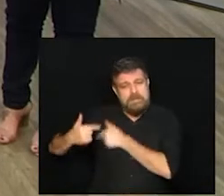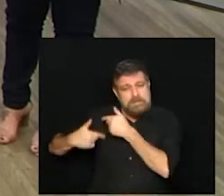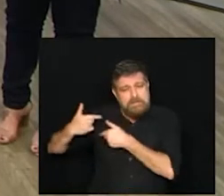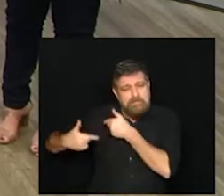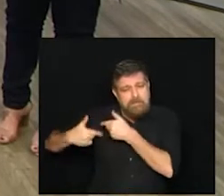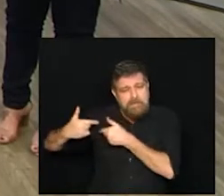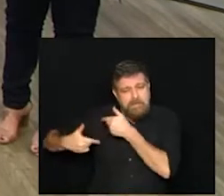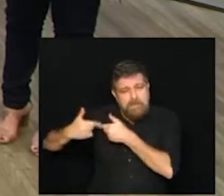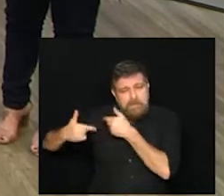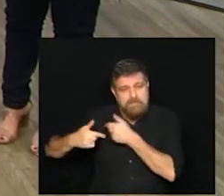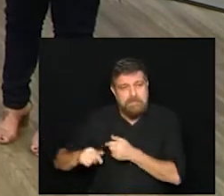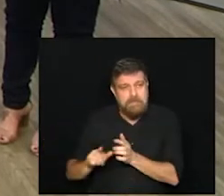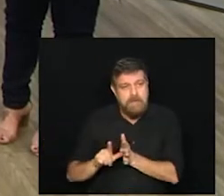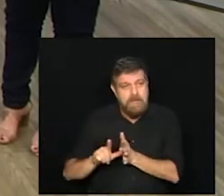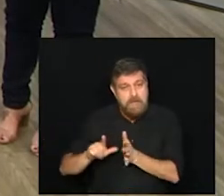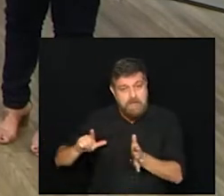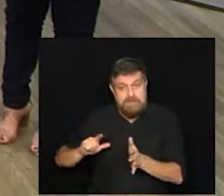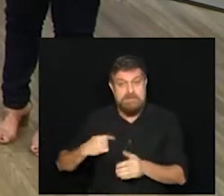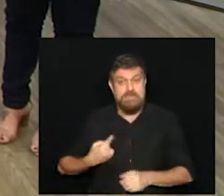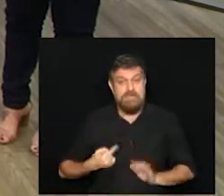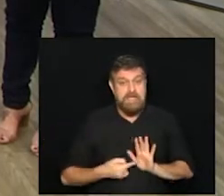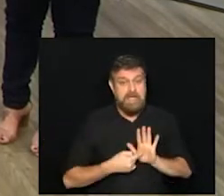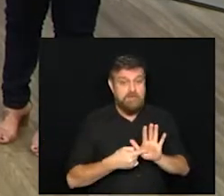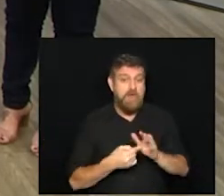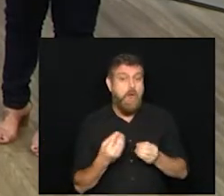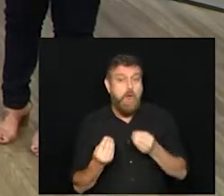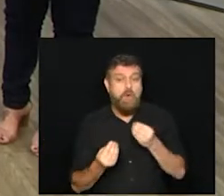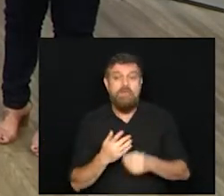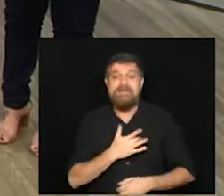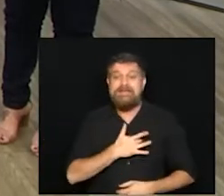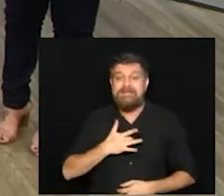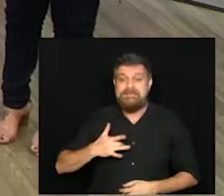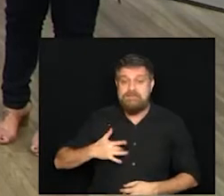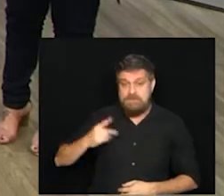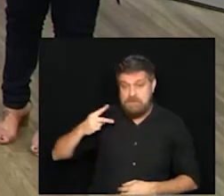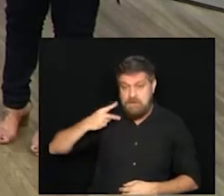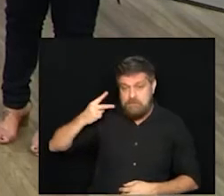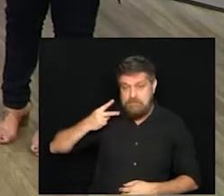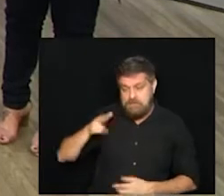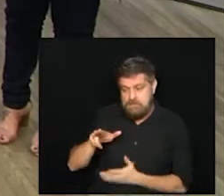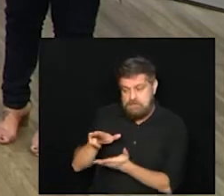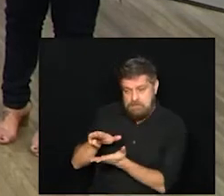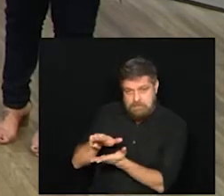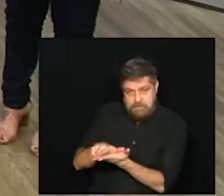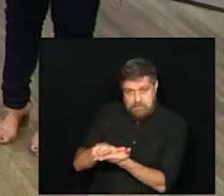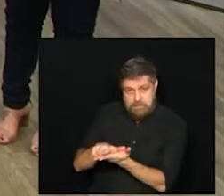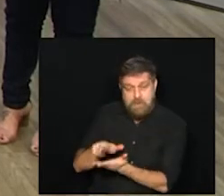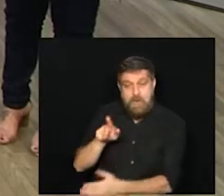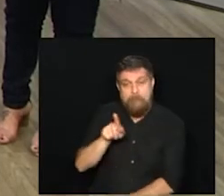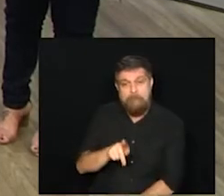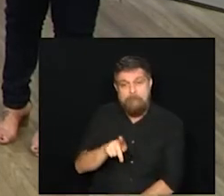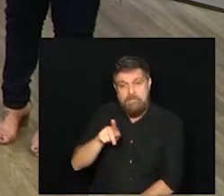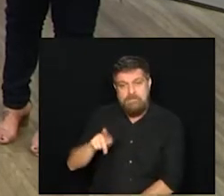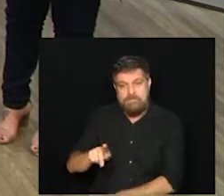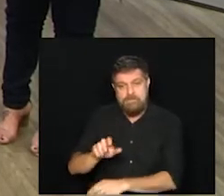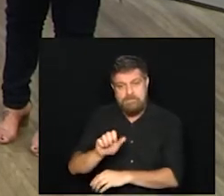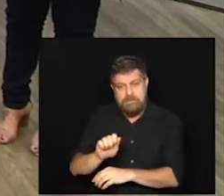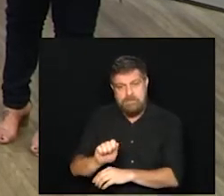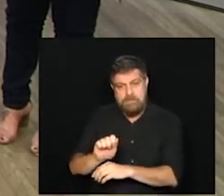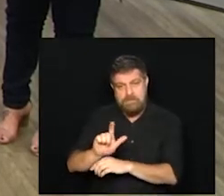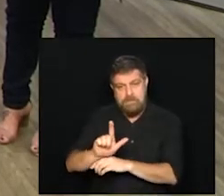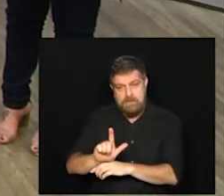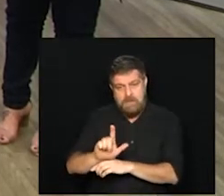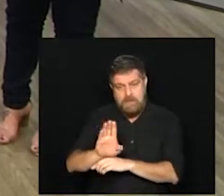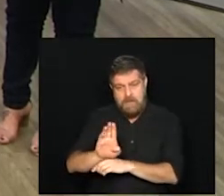parlamentares antes atualização do estado de saúde do vereador Professor Alberto que continua internado com a